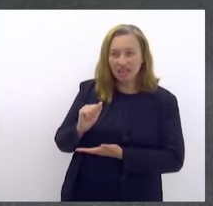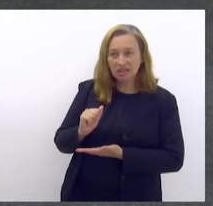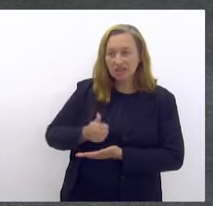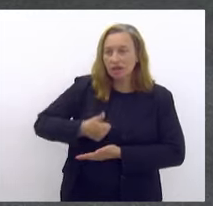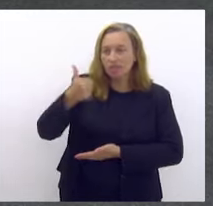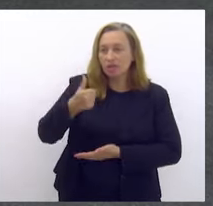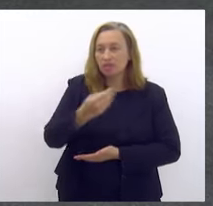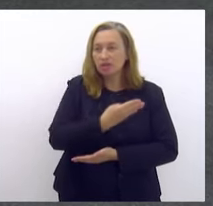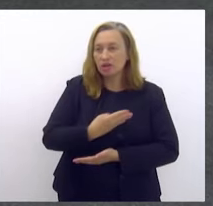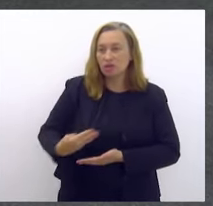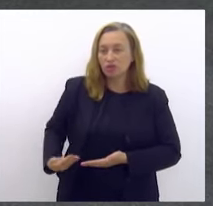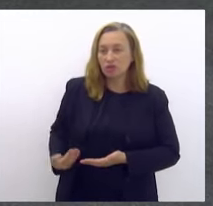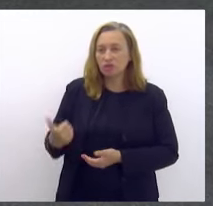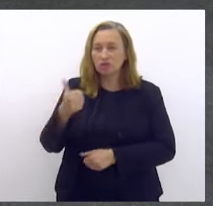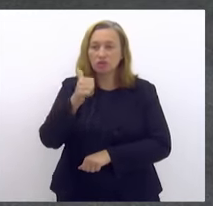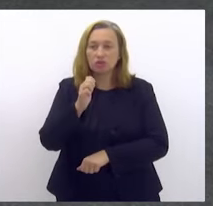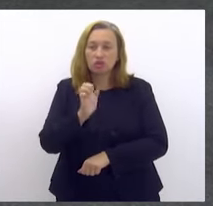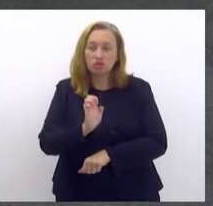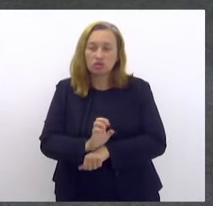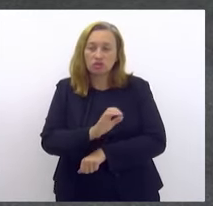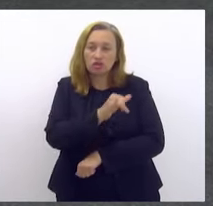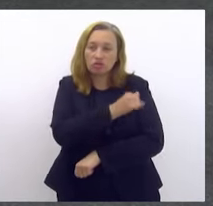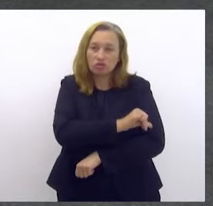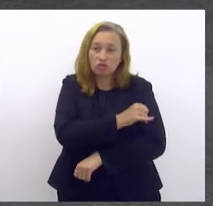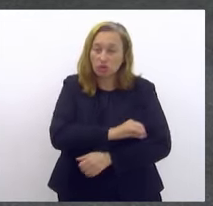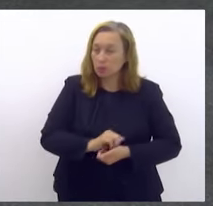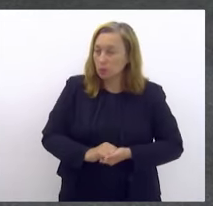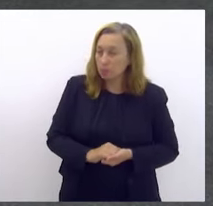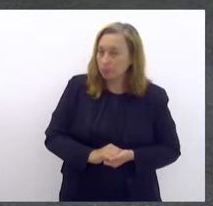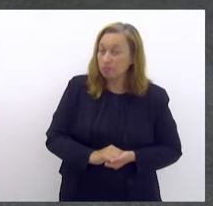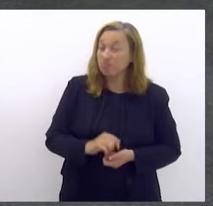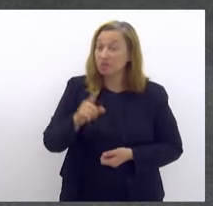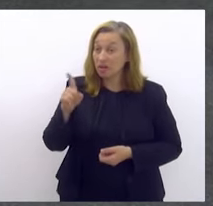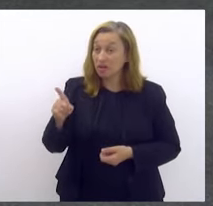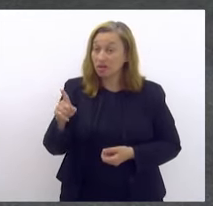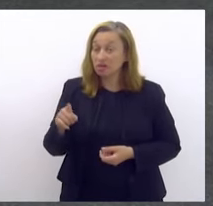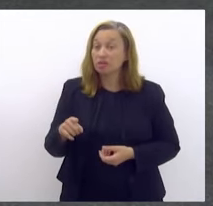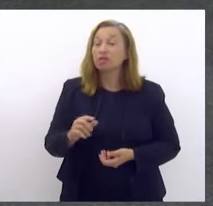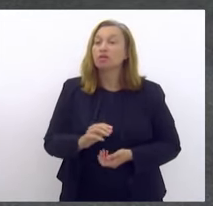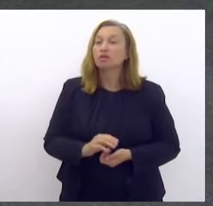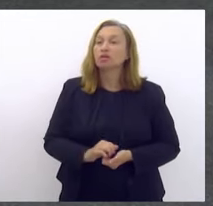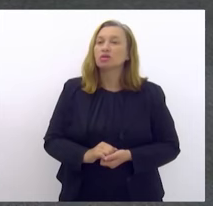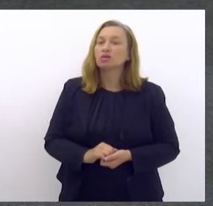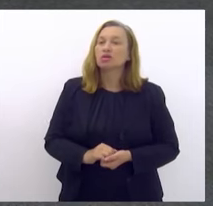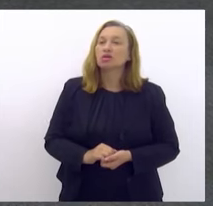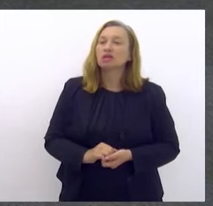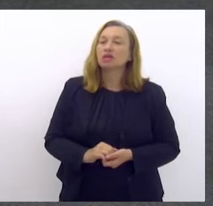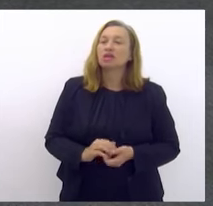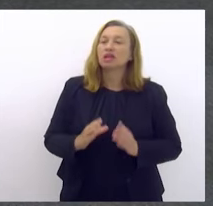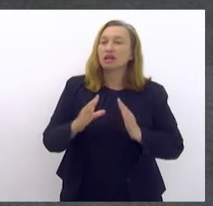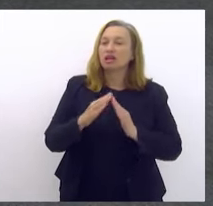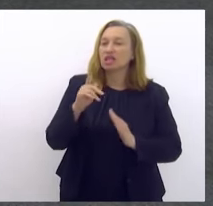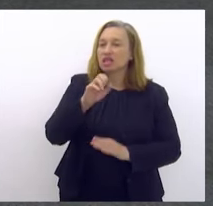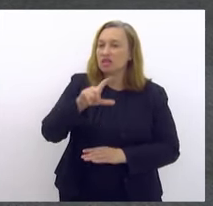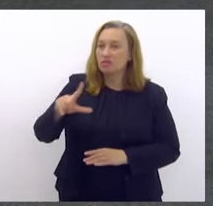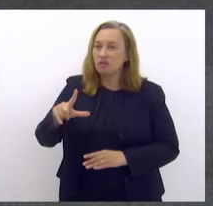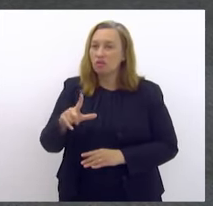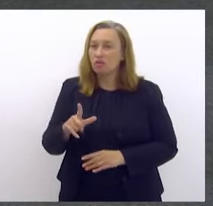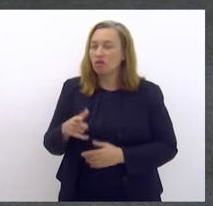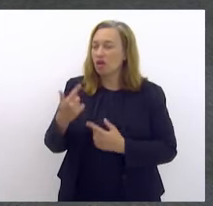primeira governadora do estado do Rio de Janeiro. E ali no Palácio da Guanabara foi questionada